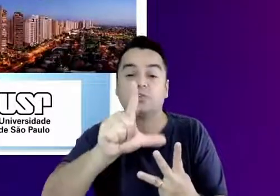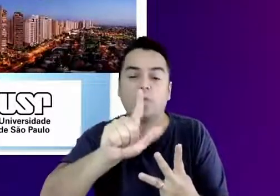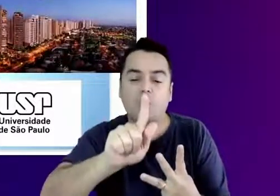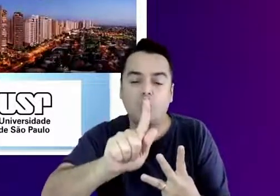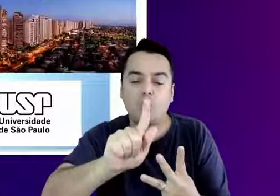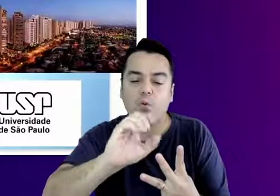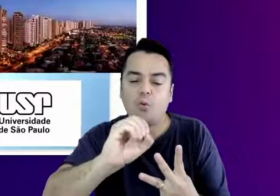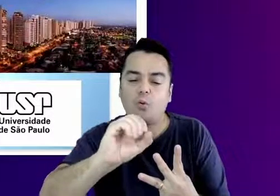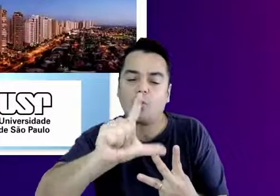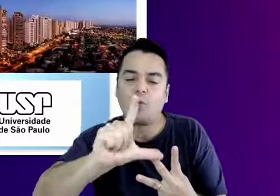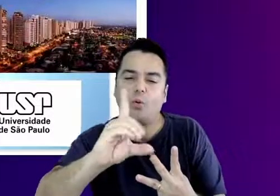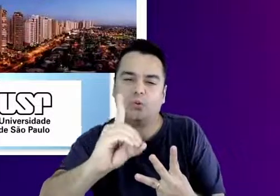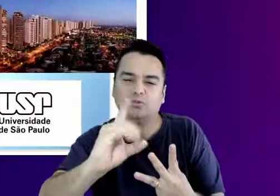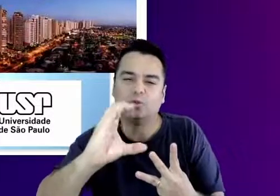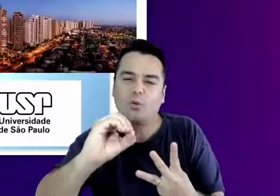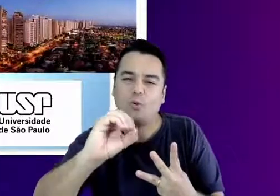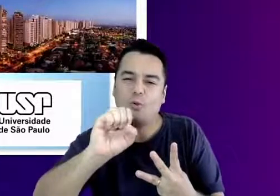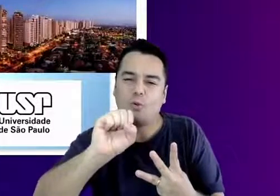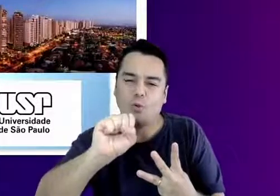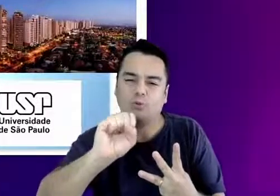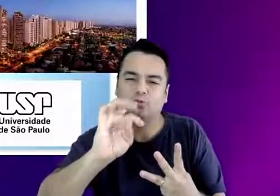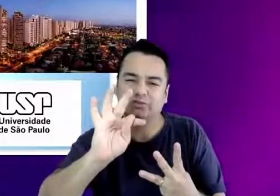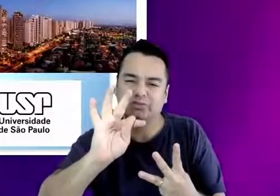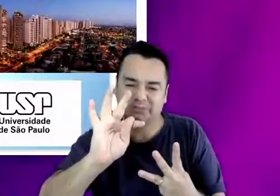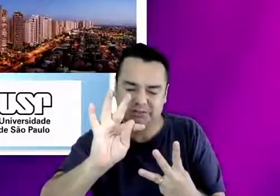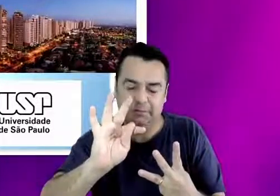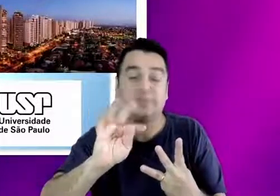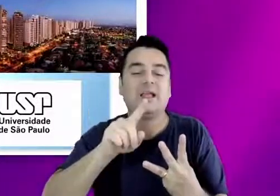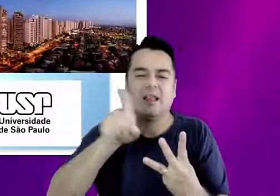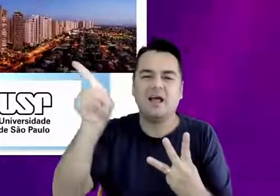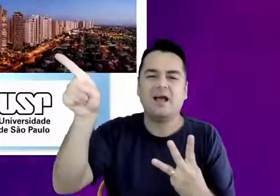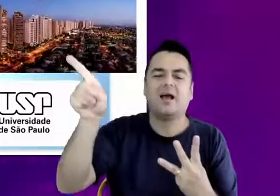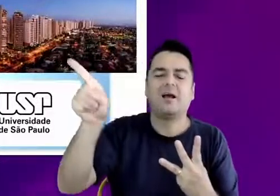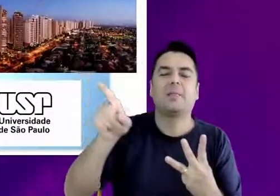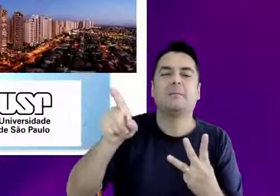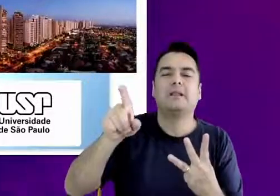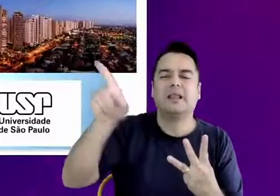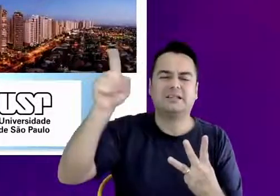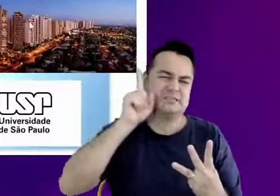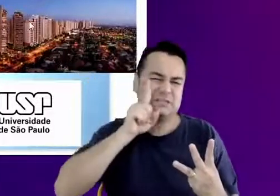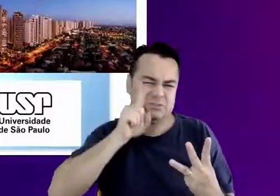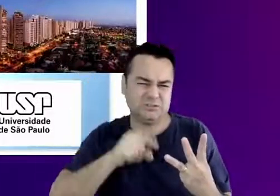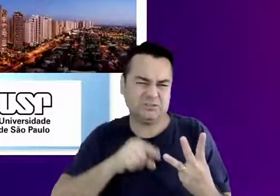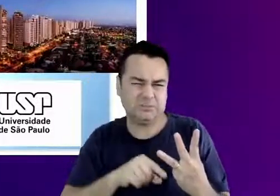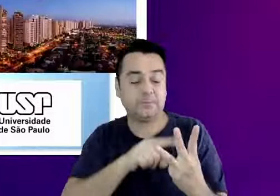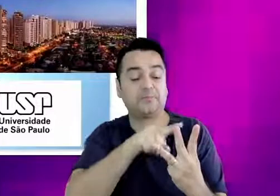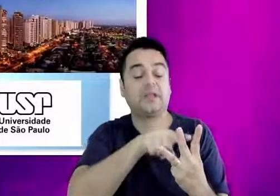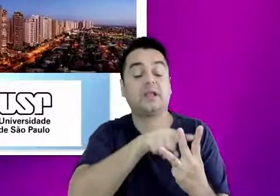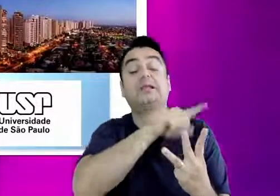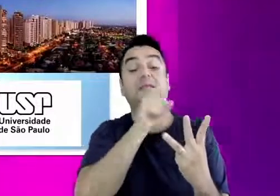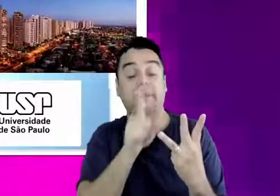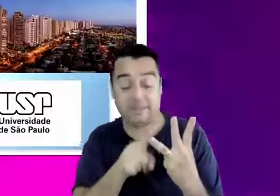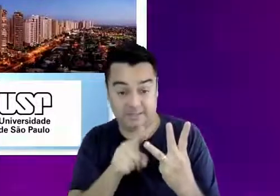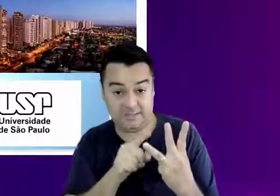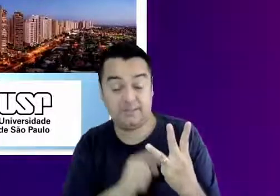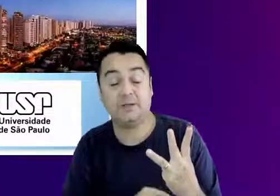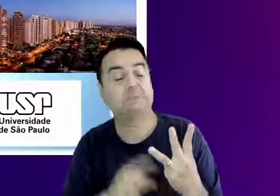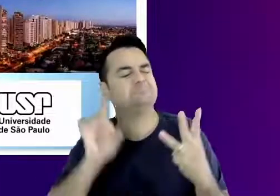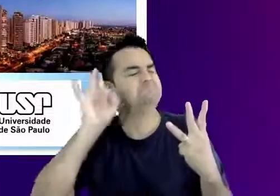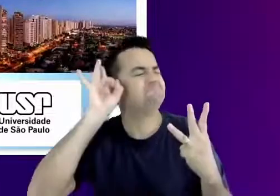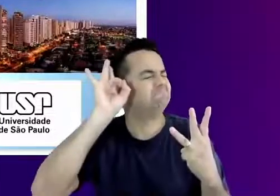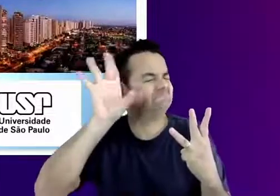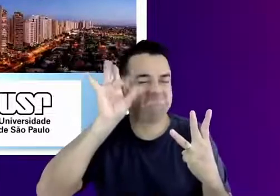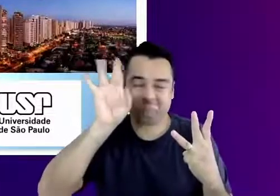fica no sudeste do estado de Queensland. Mas também eu tive o privilégio de implementar